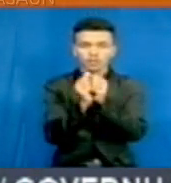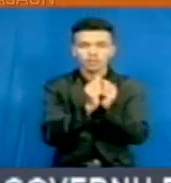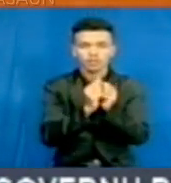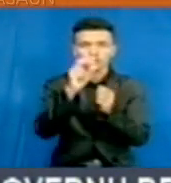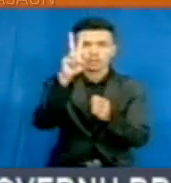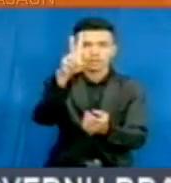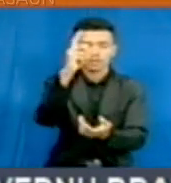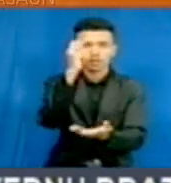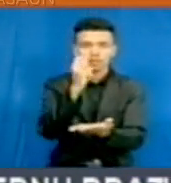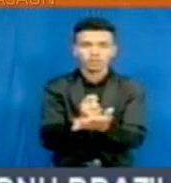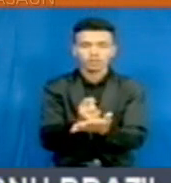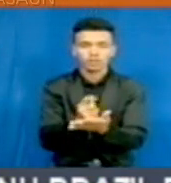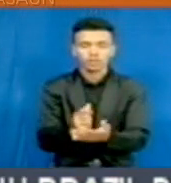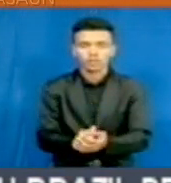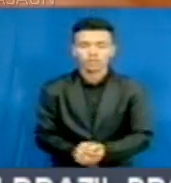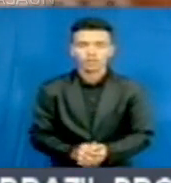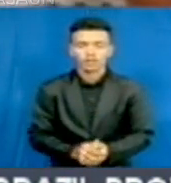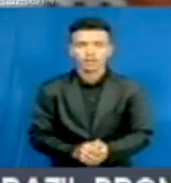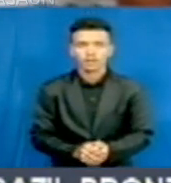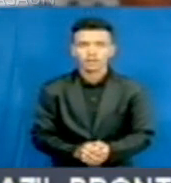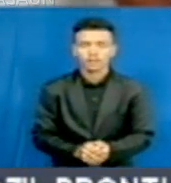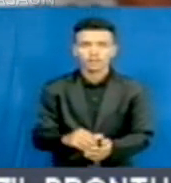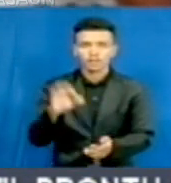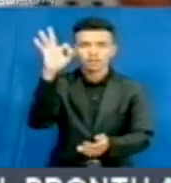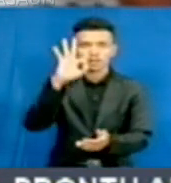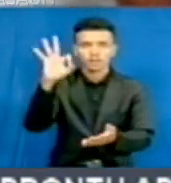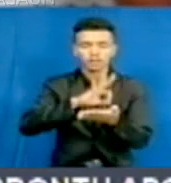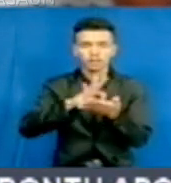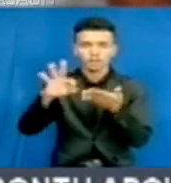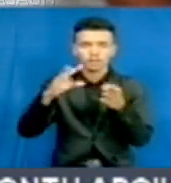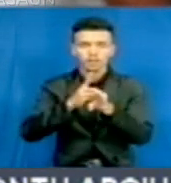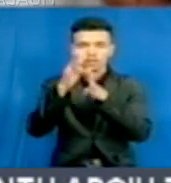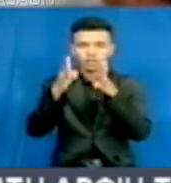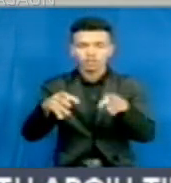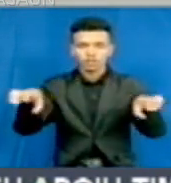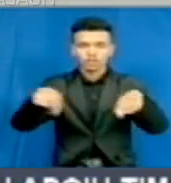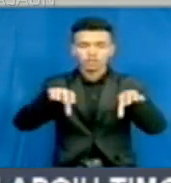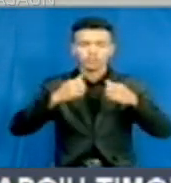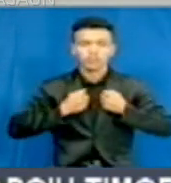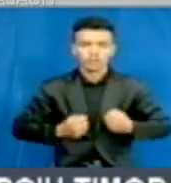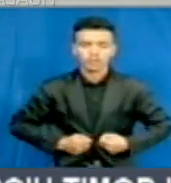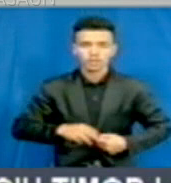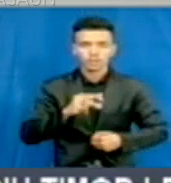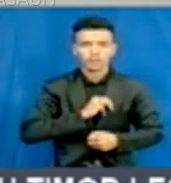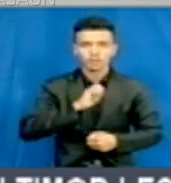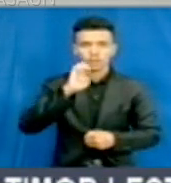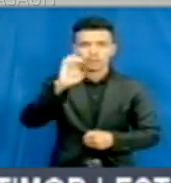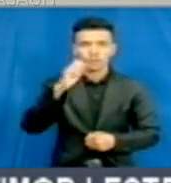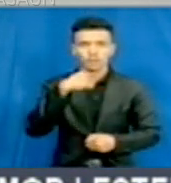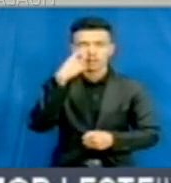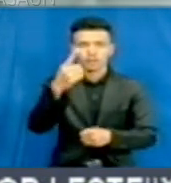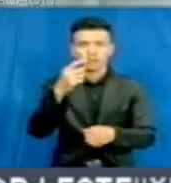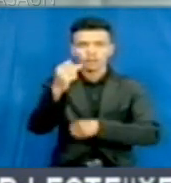Hamutu, Krihung, Ruaresen. Barta Tele, sexta-feira, né, diretor Serviço de Saúde do município Hermera, Johnny Alves, Ateten.